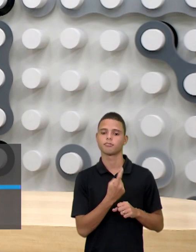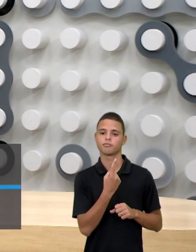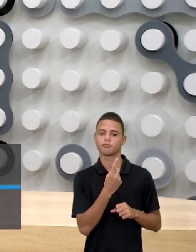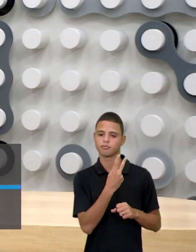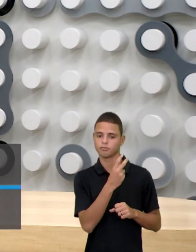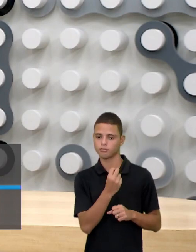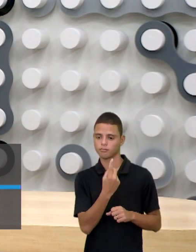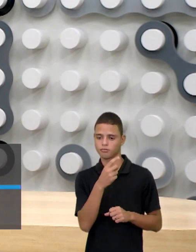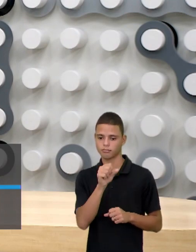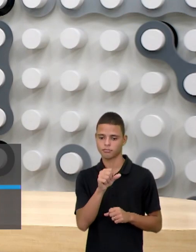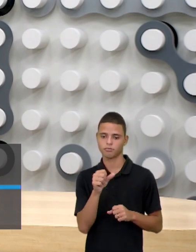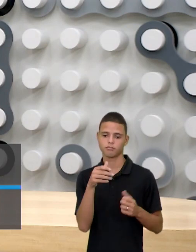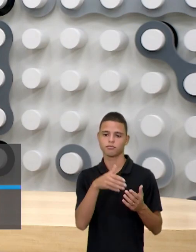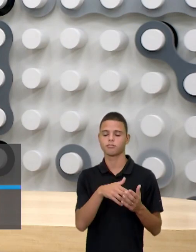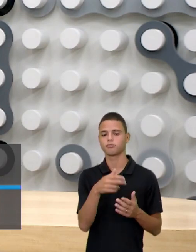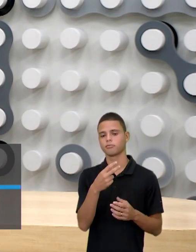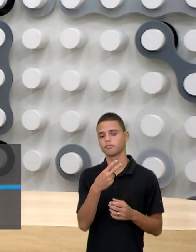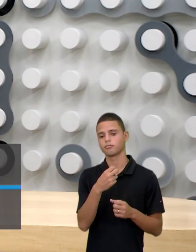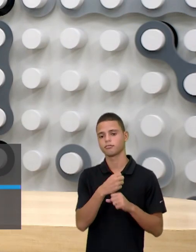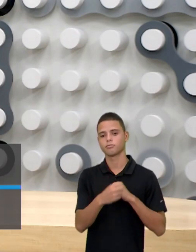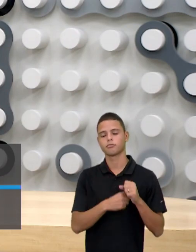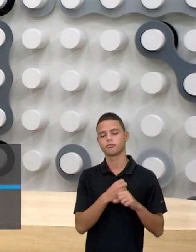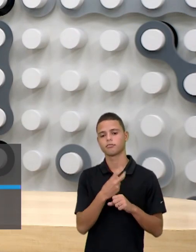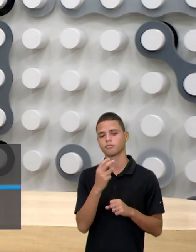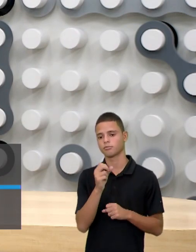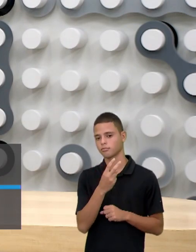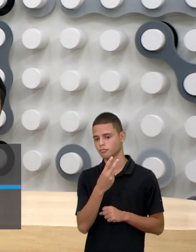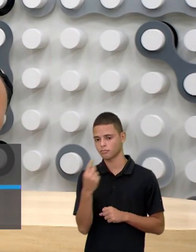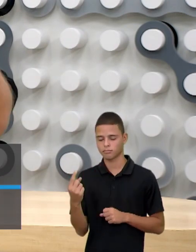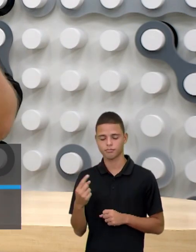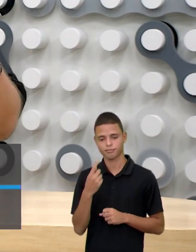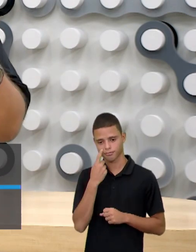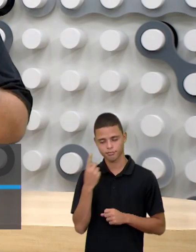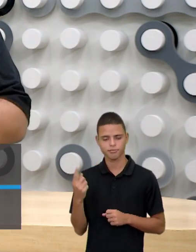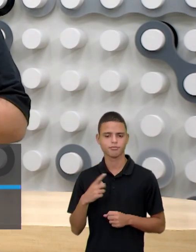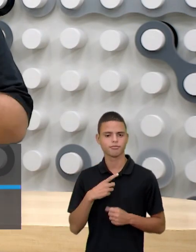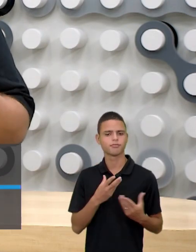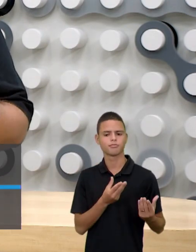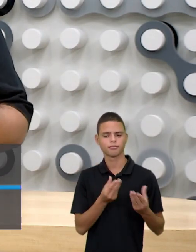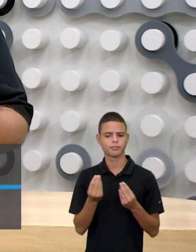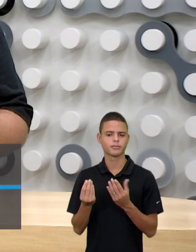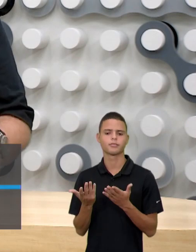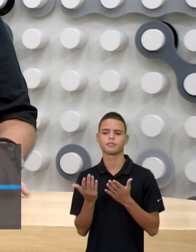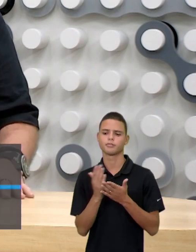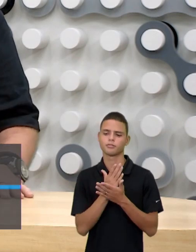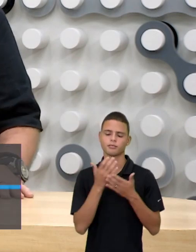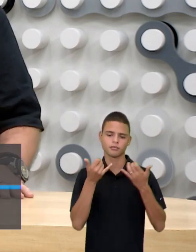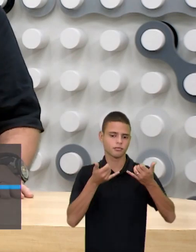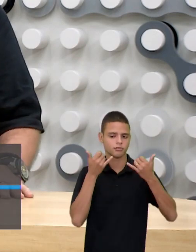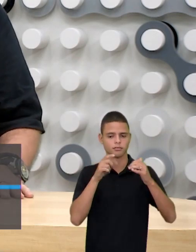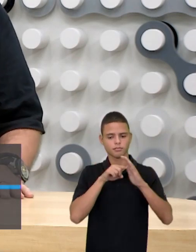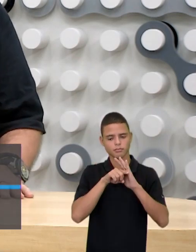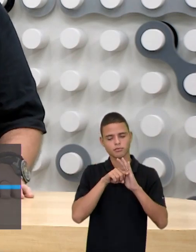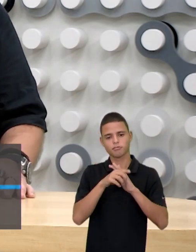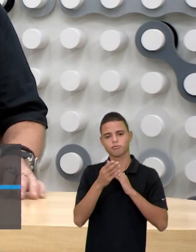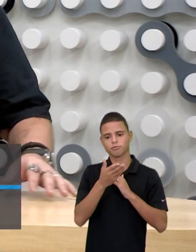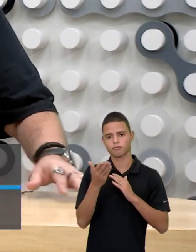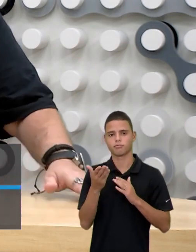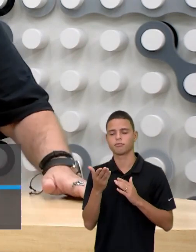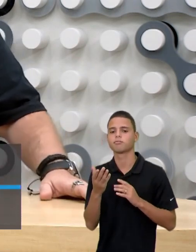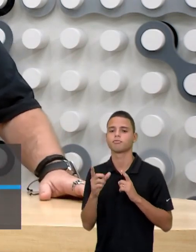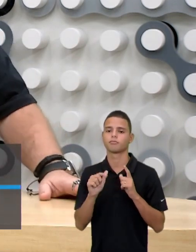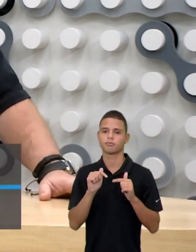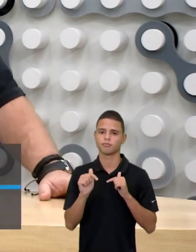2019 e 2021. Então vejam que há inúmeros dados de pesquisas que vocês, né, nos trabalhos aí